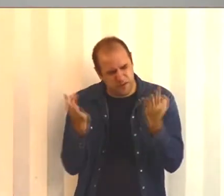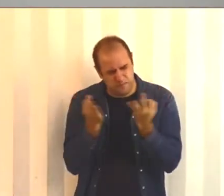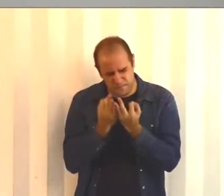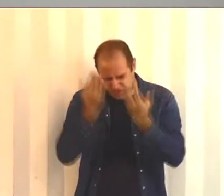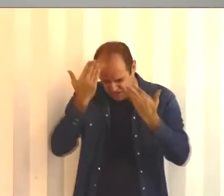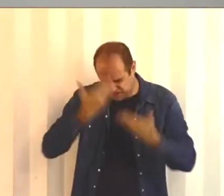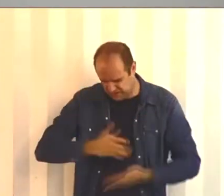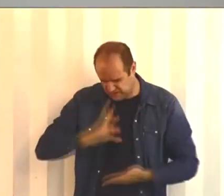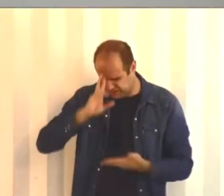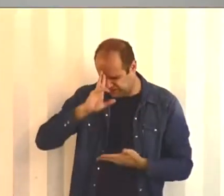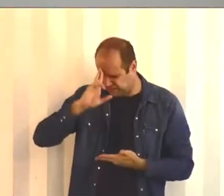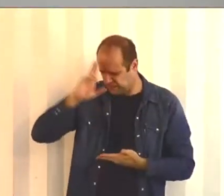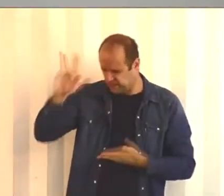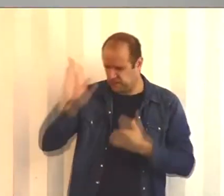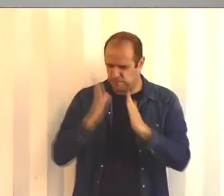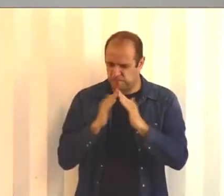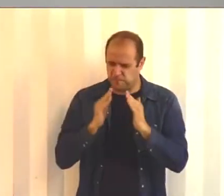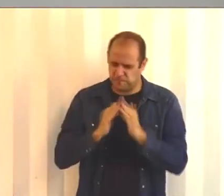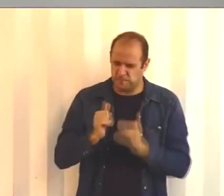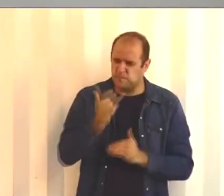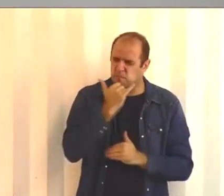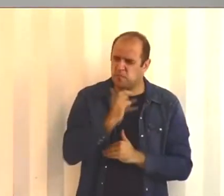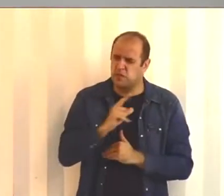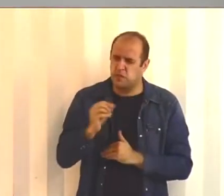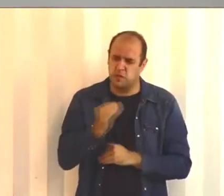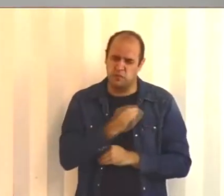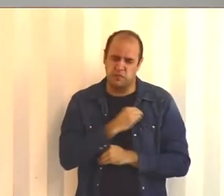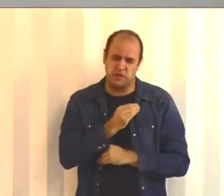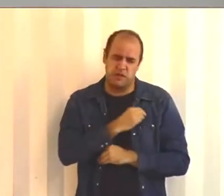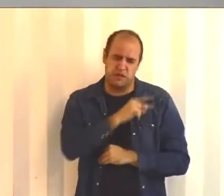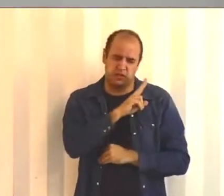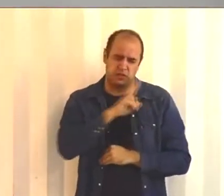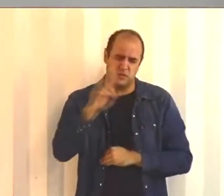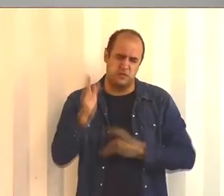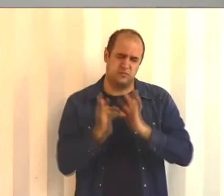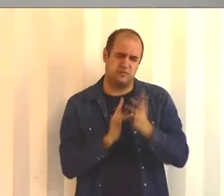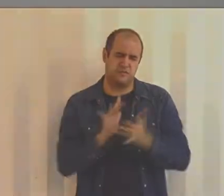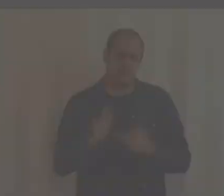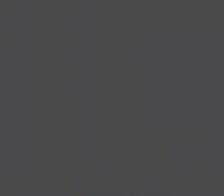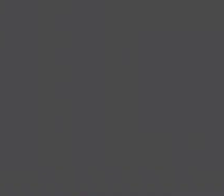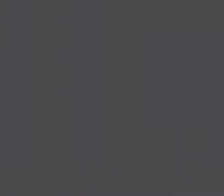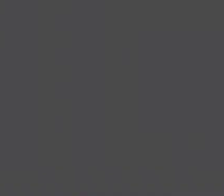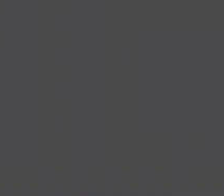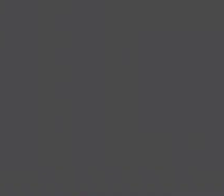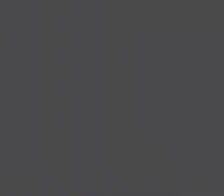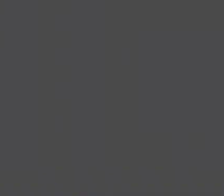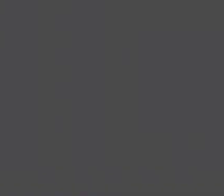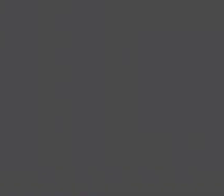pés. É o que nós te pedimos, com o perdão dos nossos pecados, em nome de Jesus.